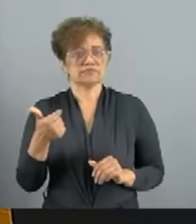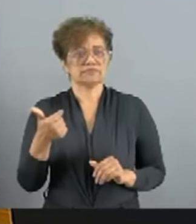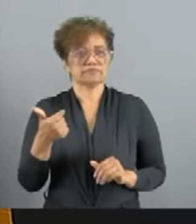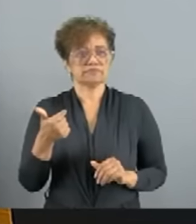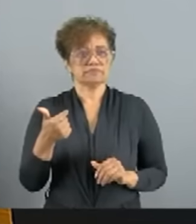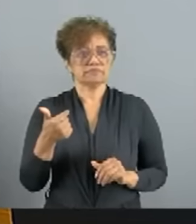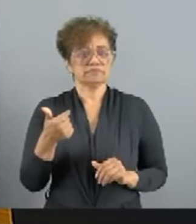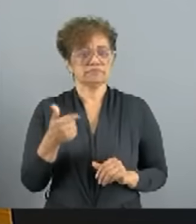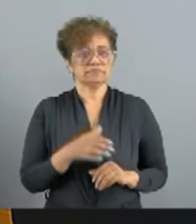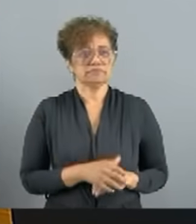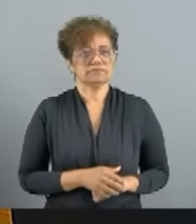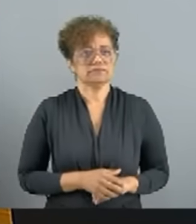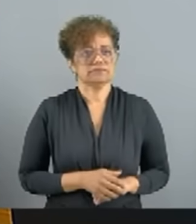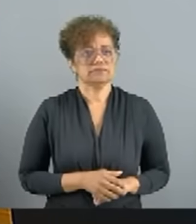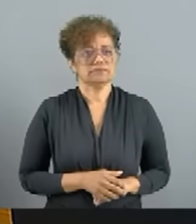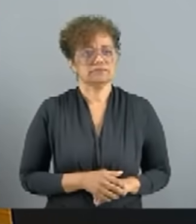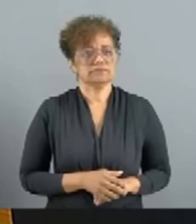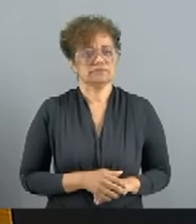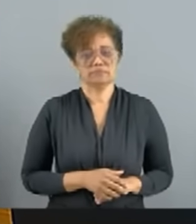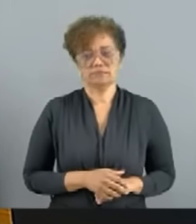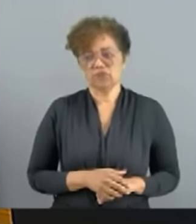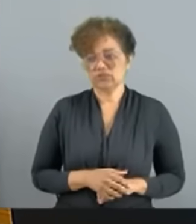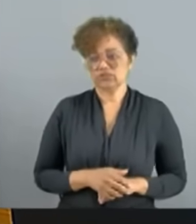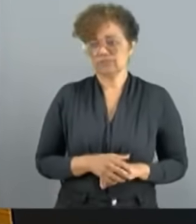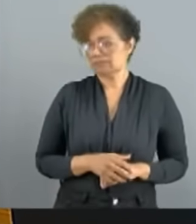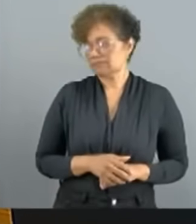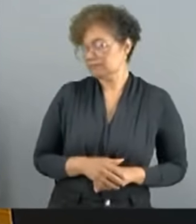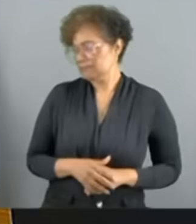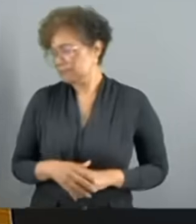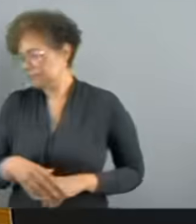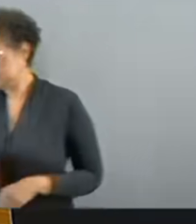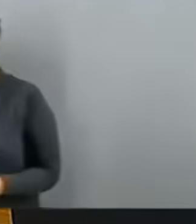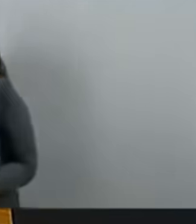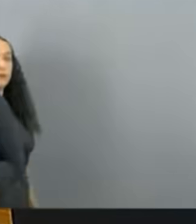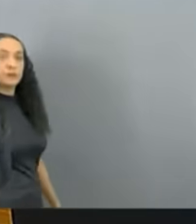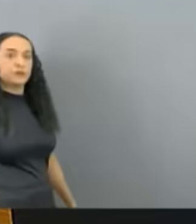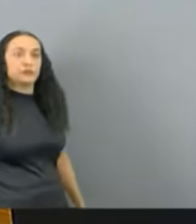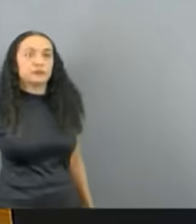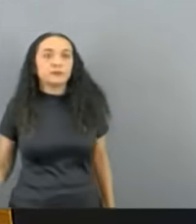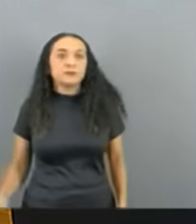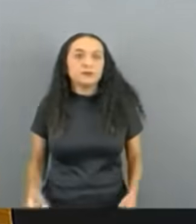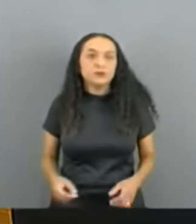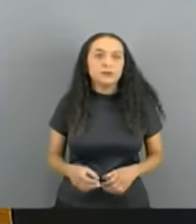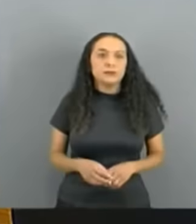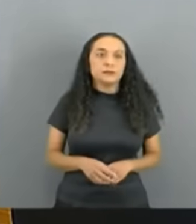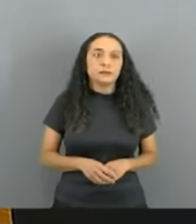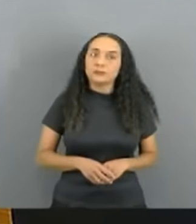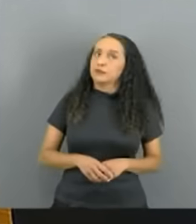para endurecer. Os 12, a população vai atrás para ver quem foi que votou contra.